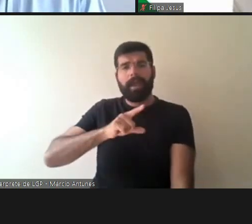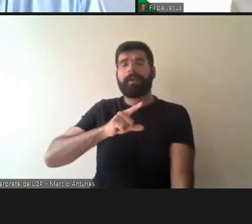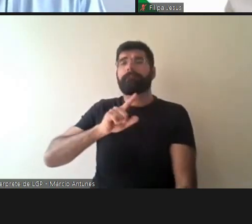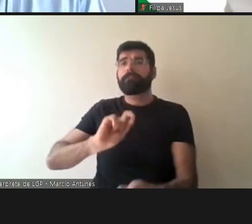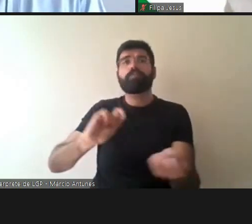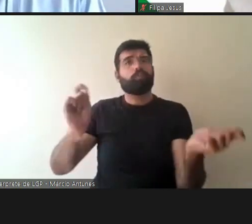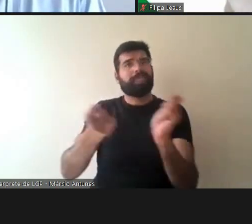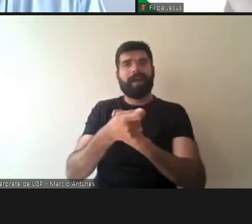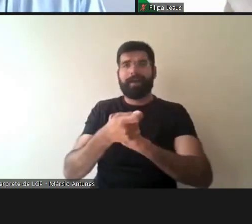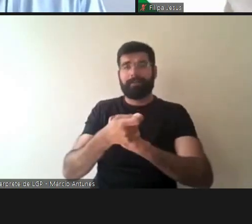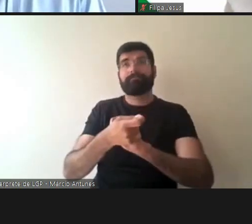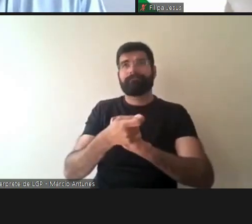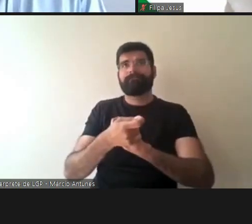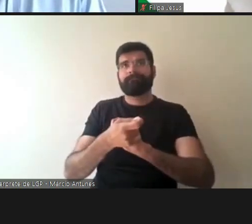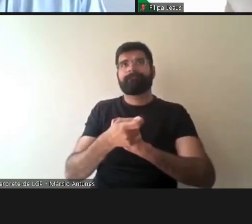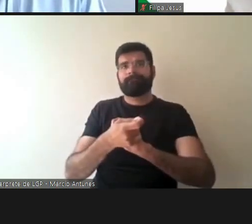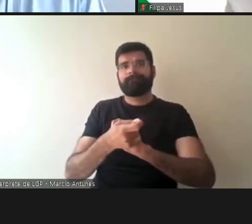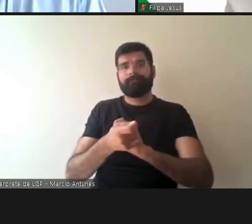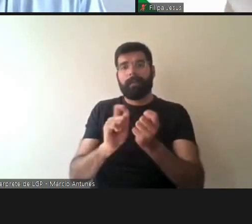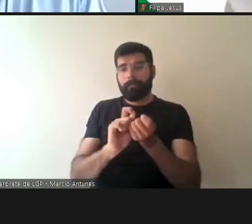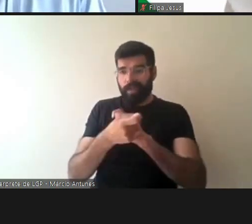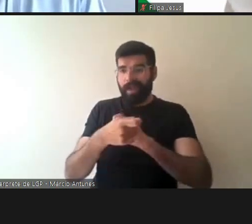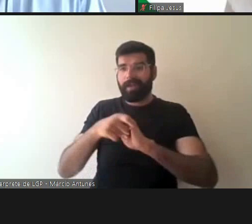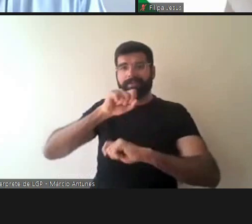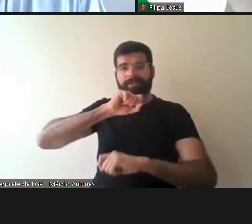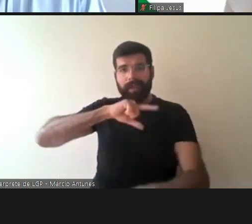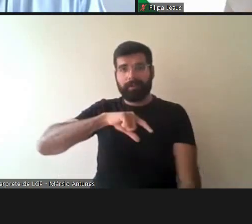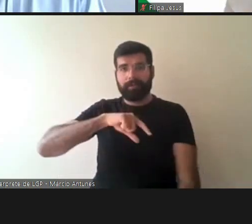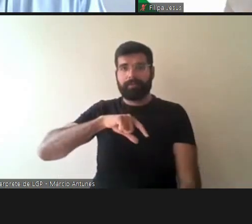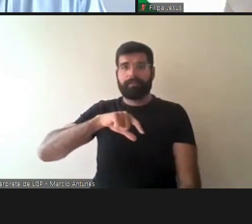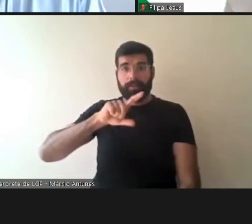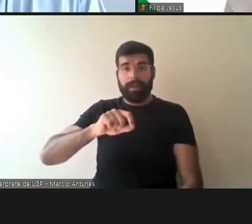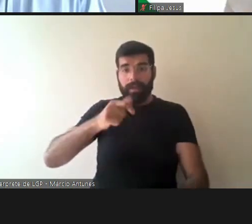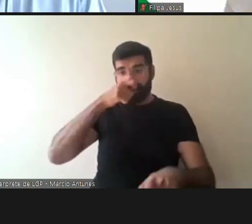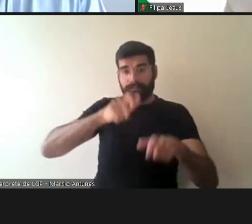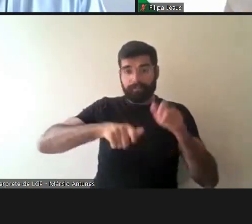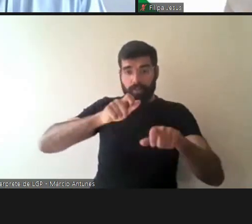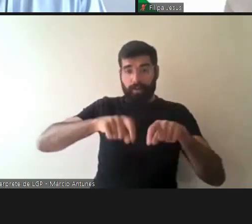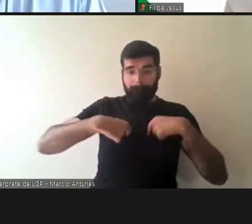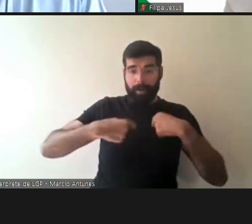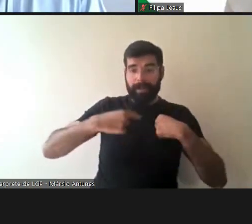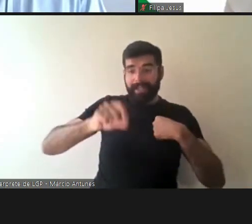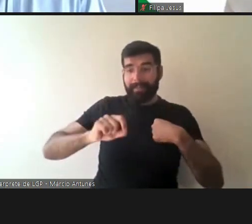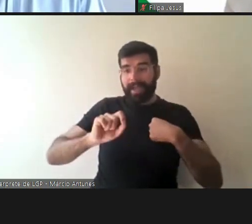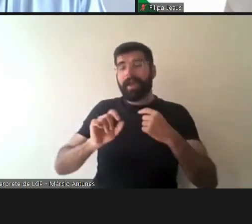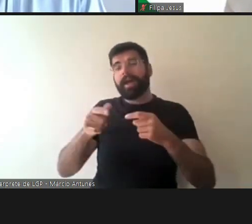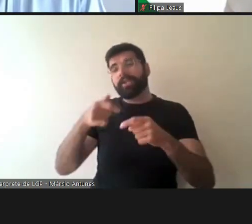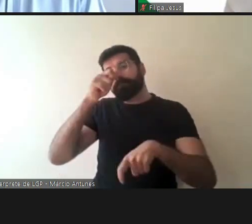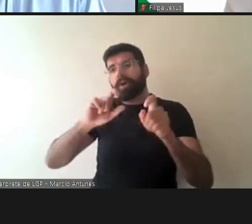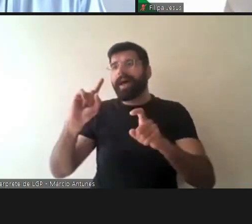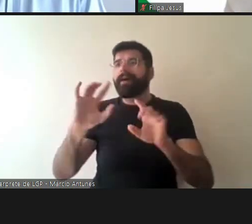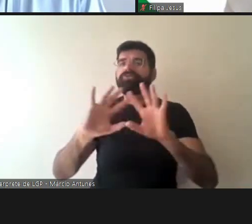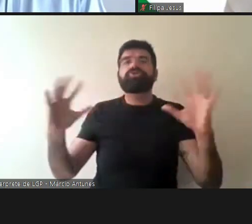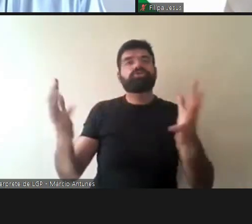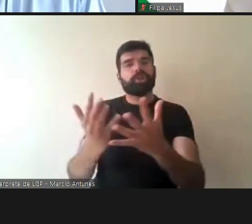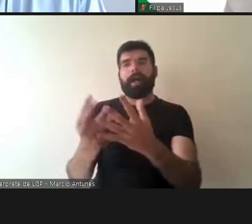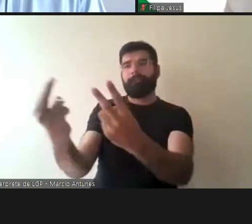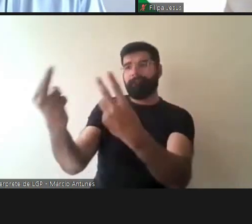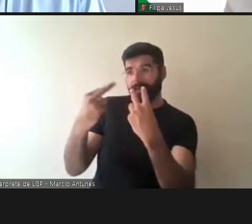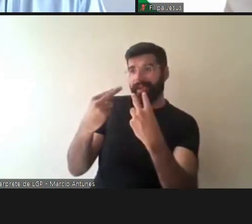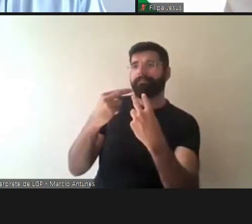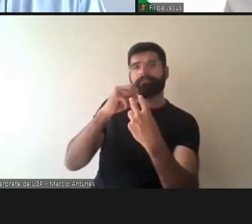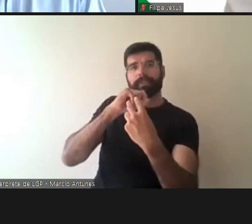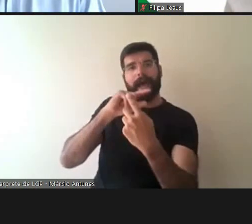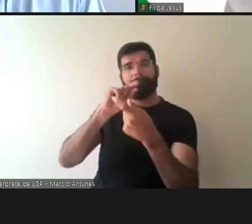essa percepção, quer pelos próprios, quer pela comunidade que eles servem. Sem